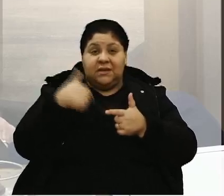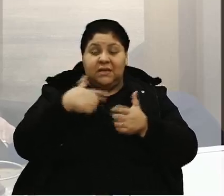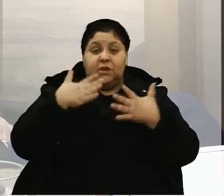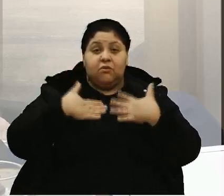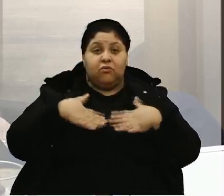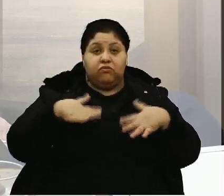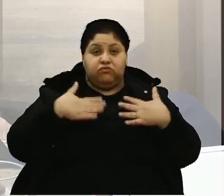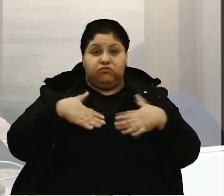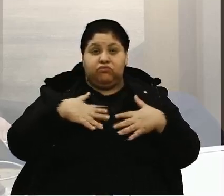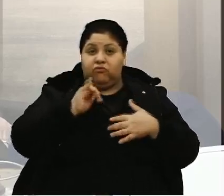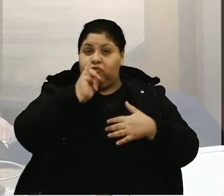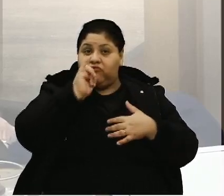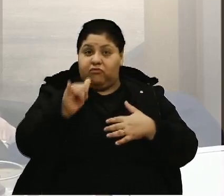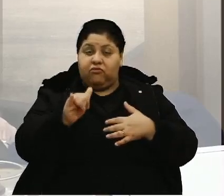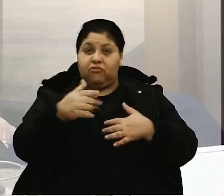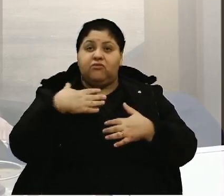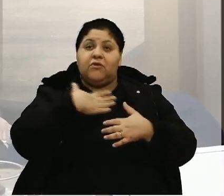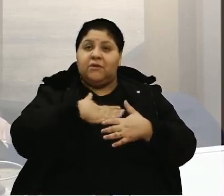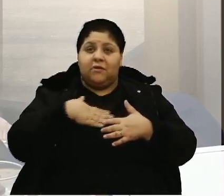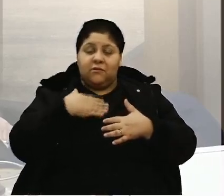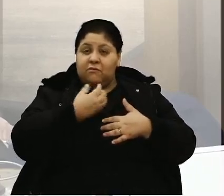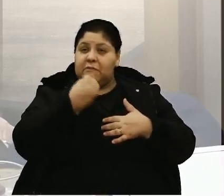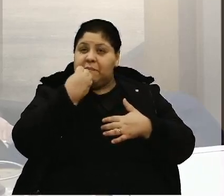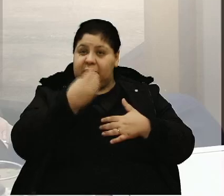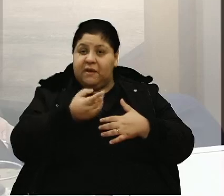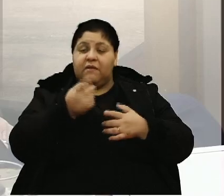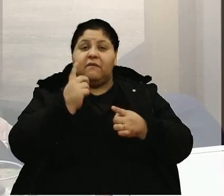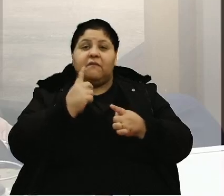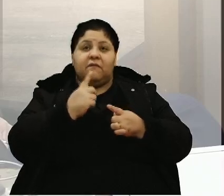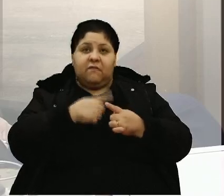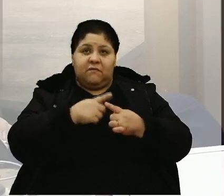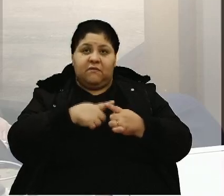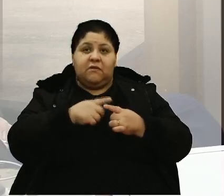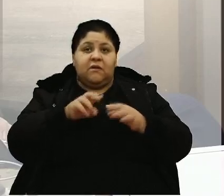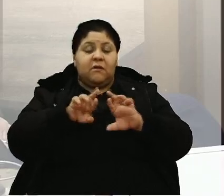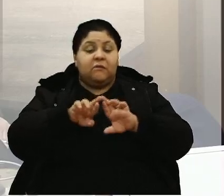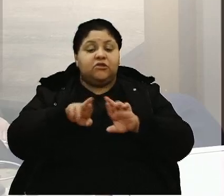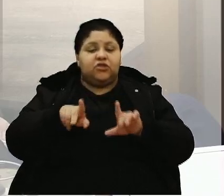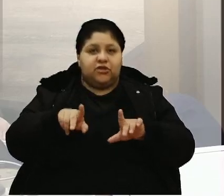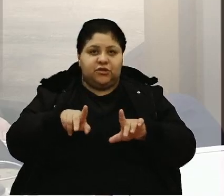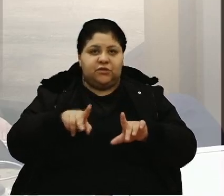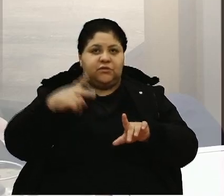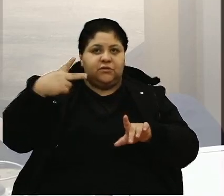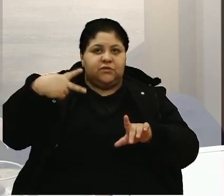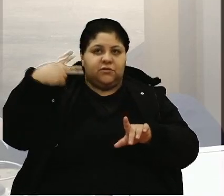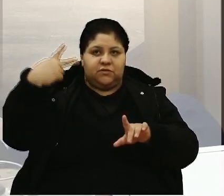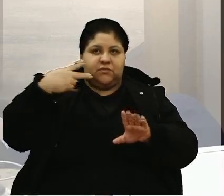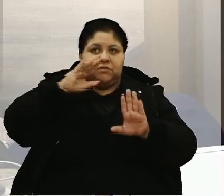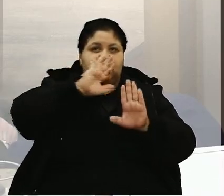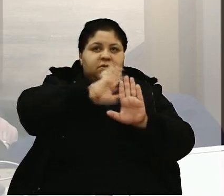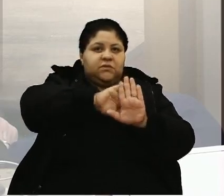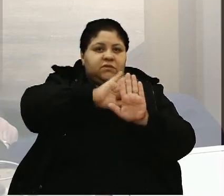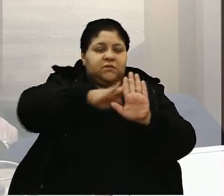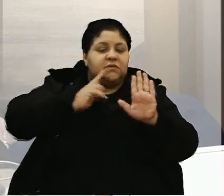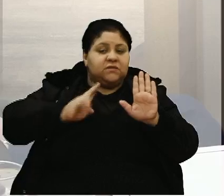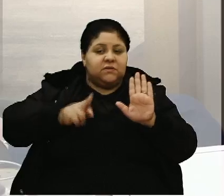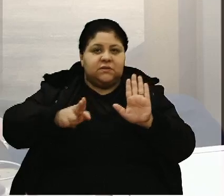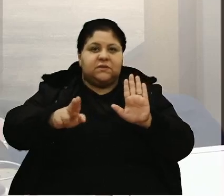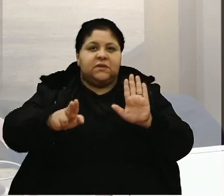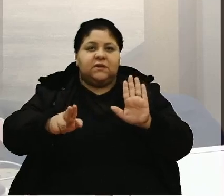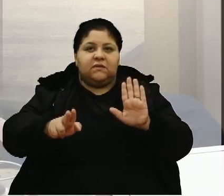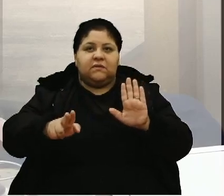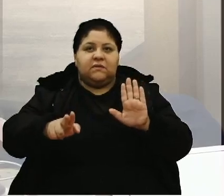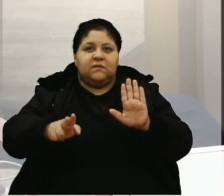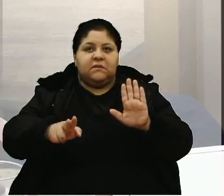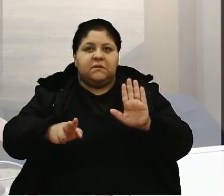tranquila em falar, que eu me sinto muito bem, porque apesar de divergências político-ideológicas, sempre tratei todos os meus colegas